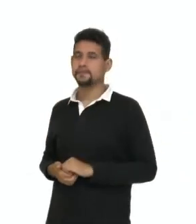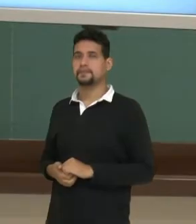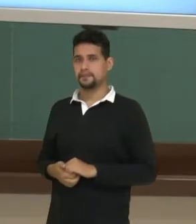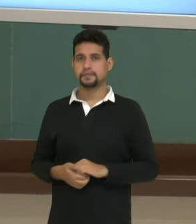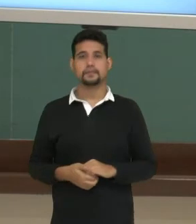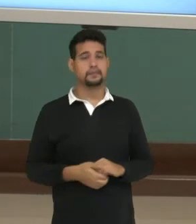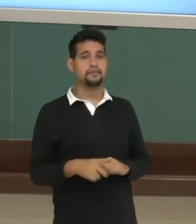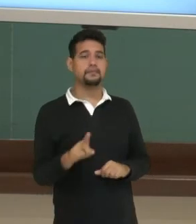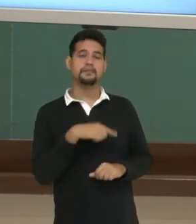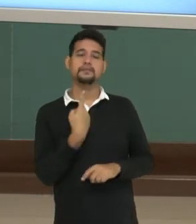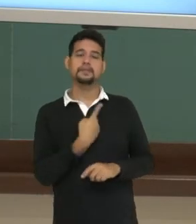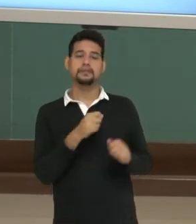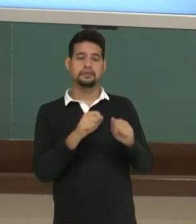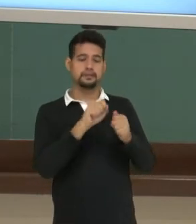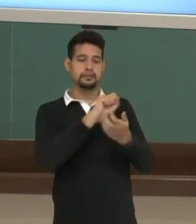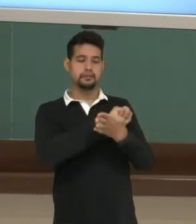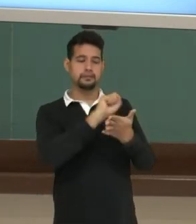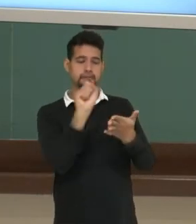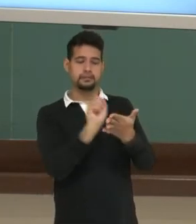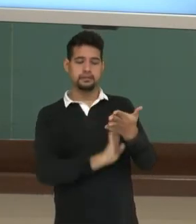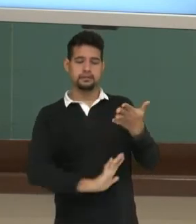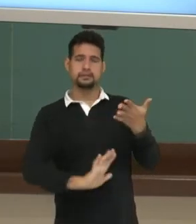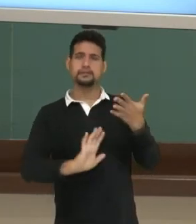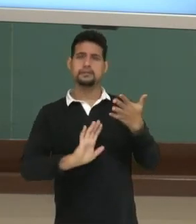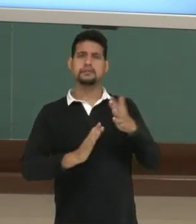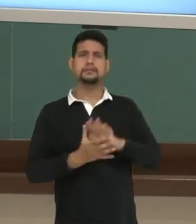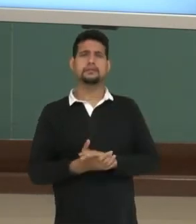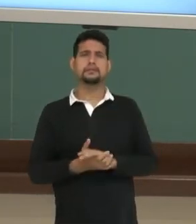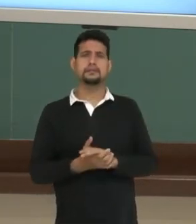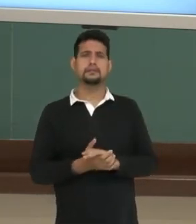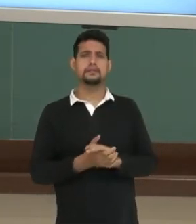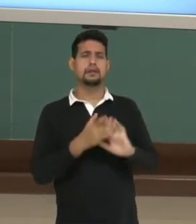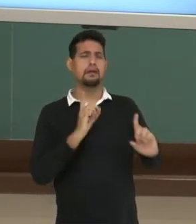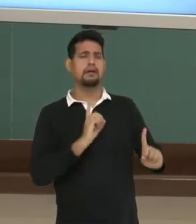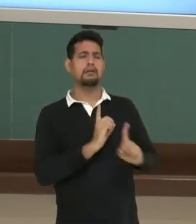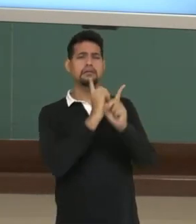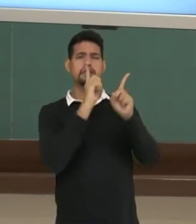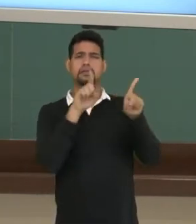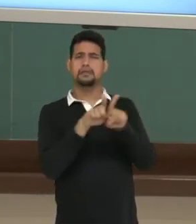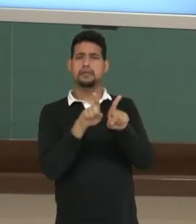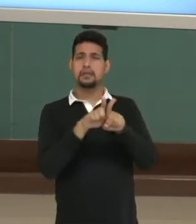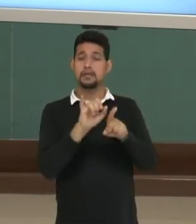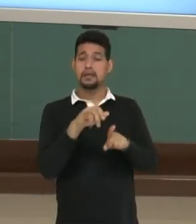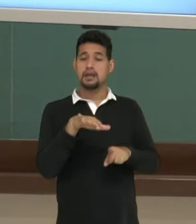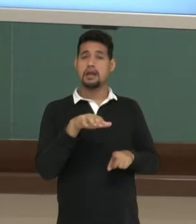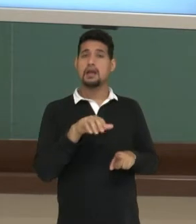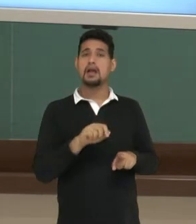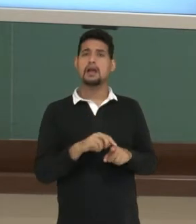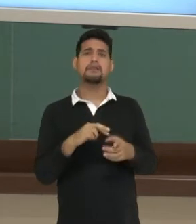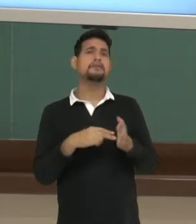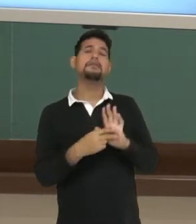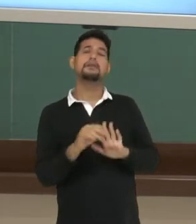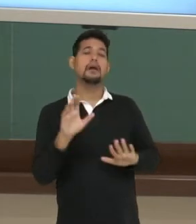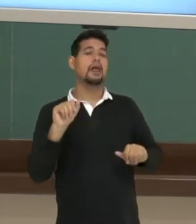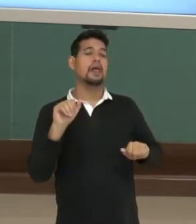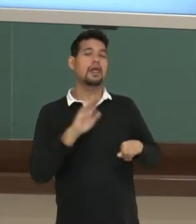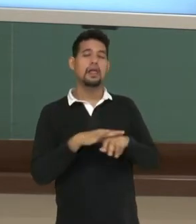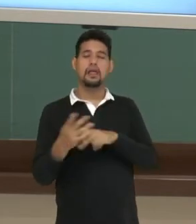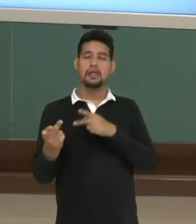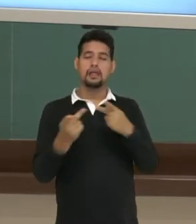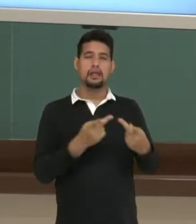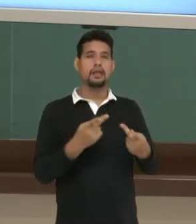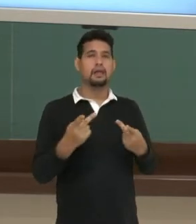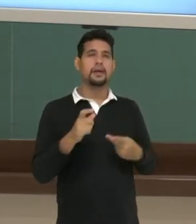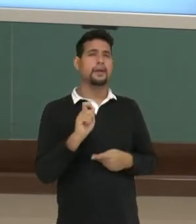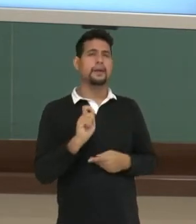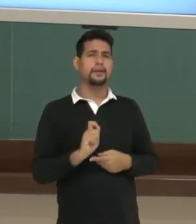Vamos para a nossa atividade. Ao se encontrar com o imperador Inca, os espanhóis foram recepcionados por